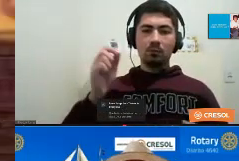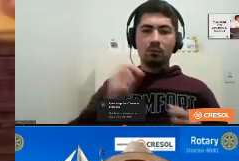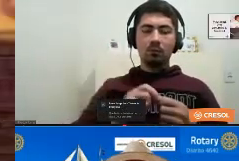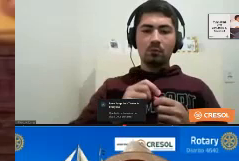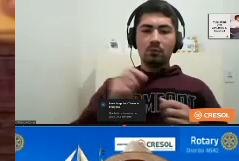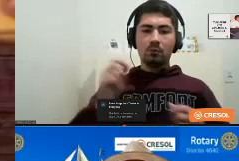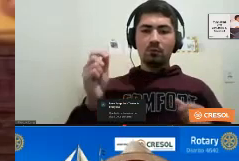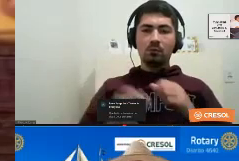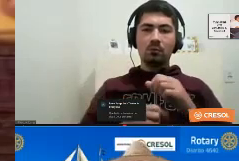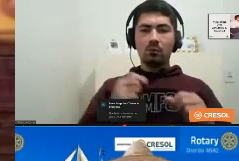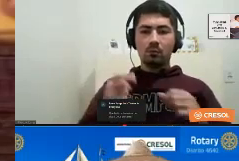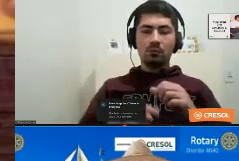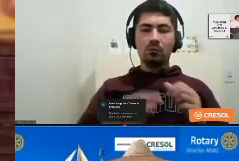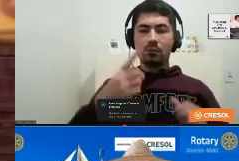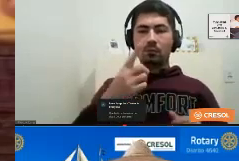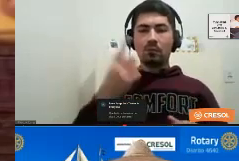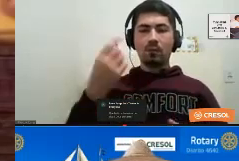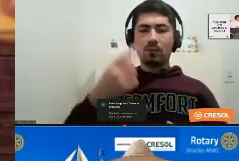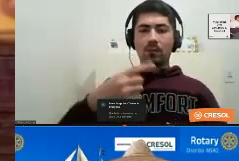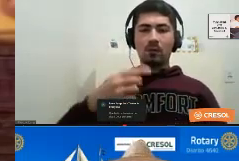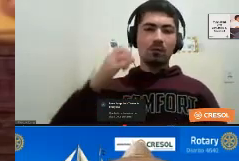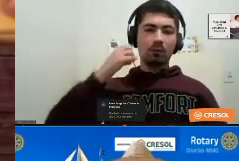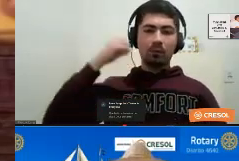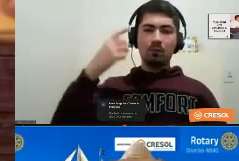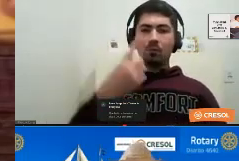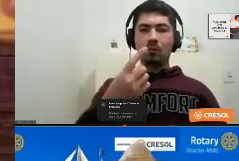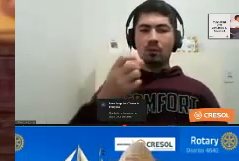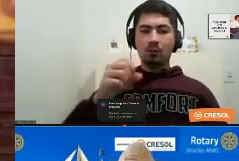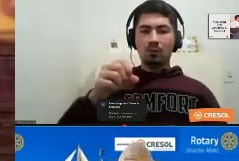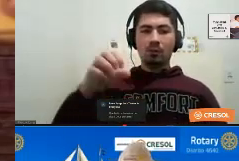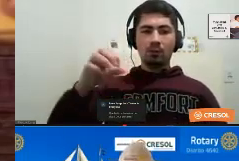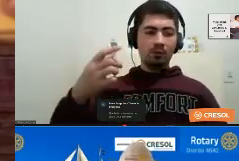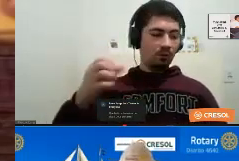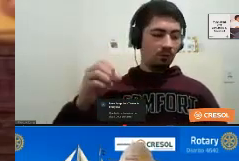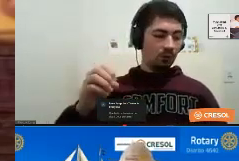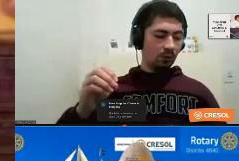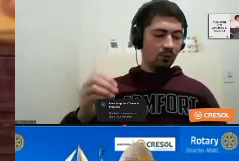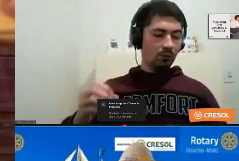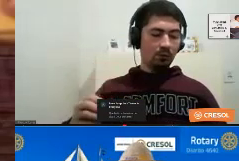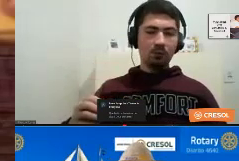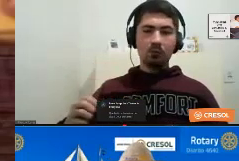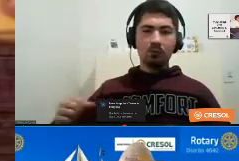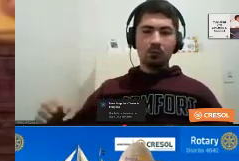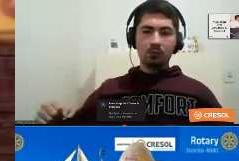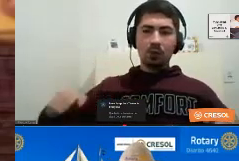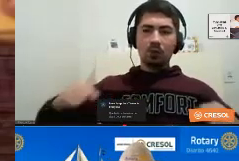1º de abril de 1990, Eduardo, num acidente de carro, ele nos deixou.